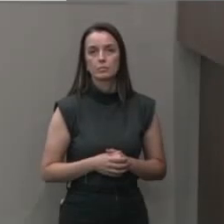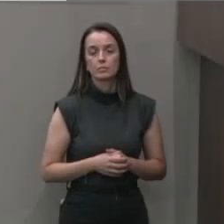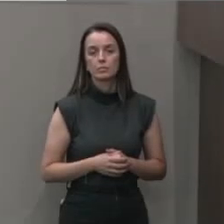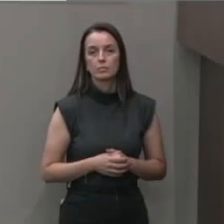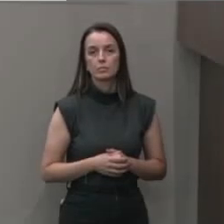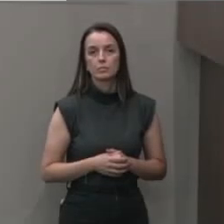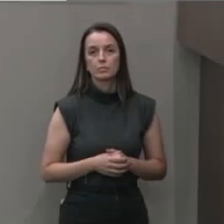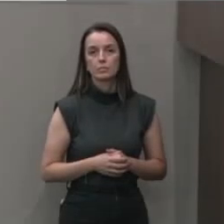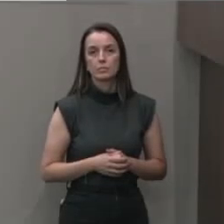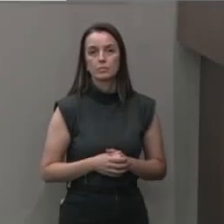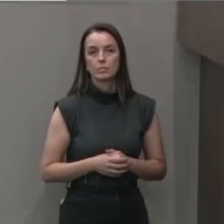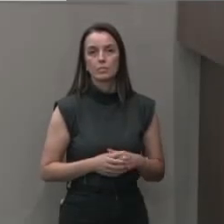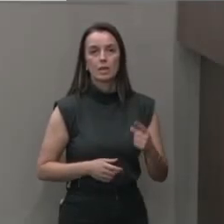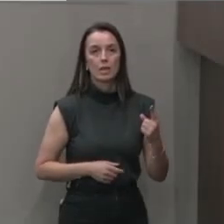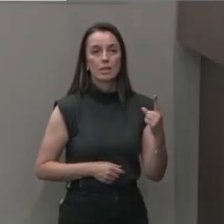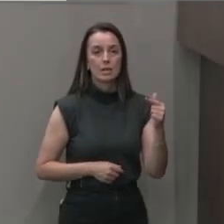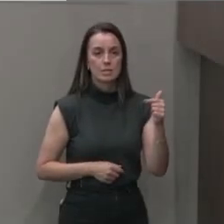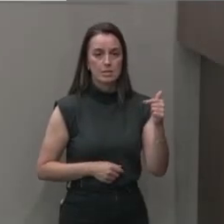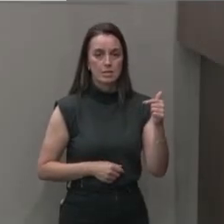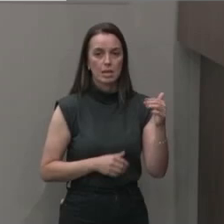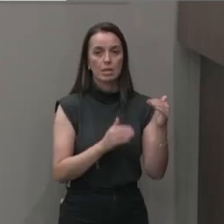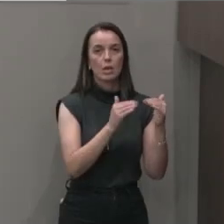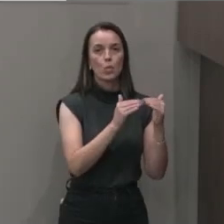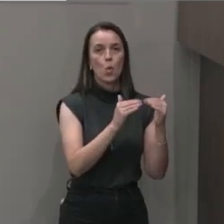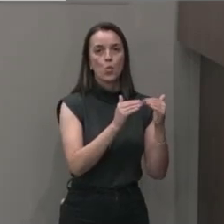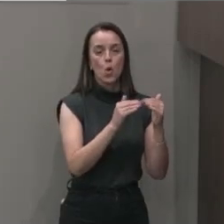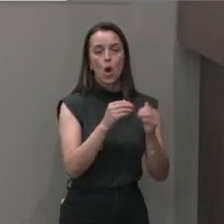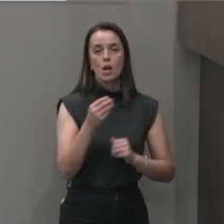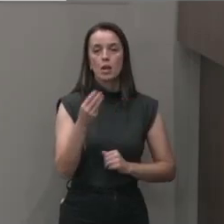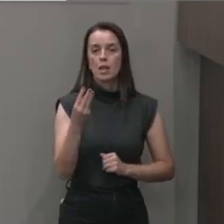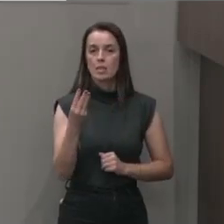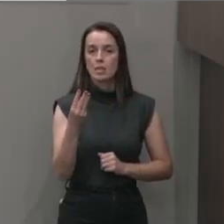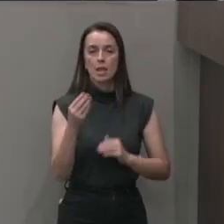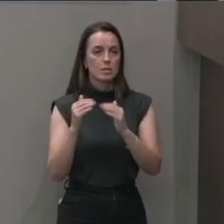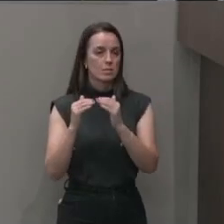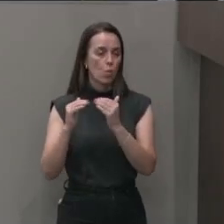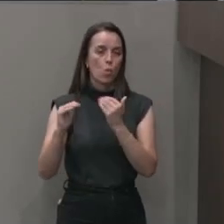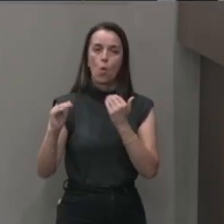Votação, 17 votos favoráveis, 3 contrários. Peço ao